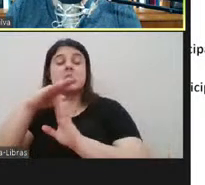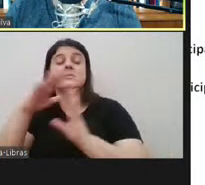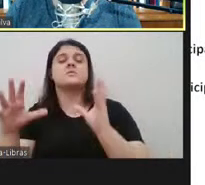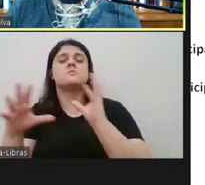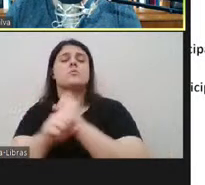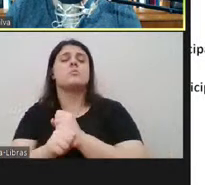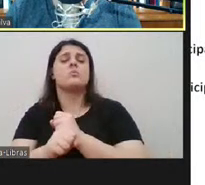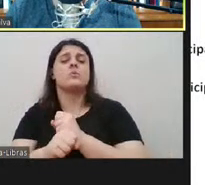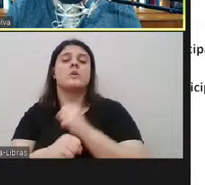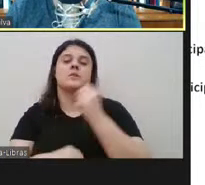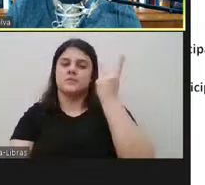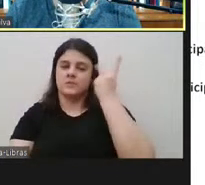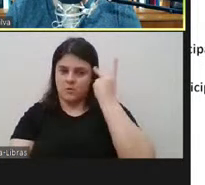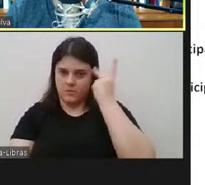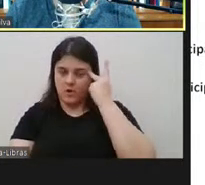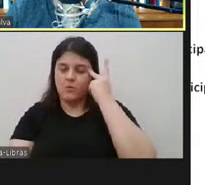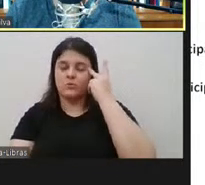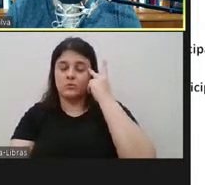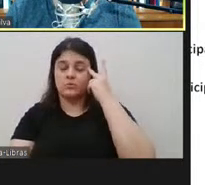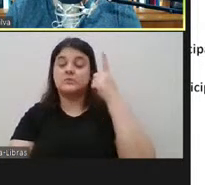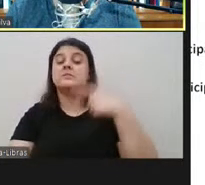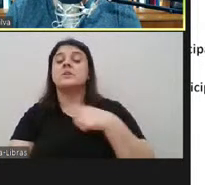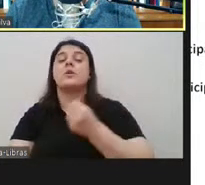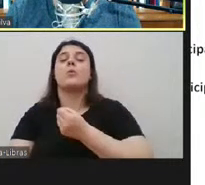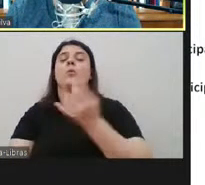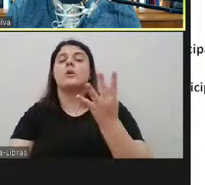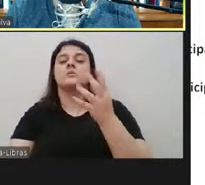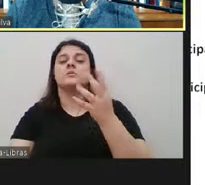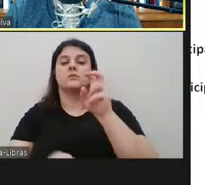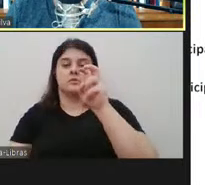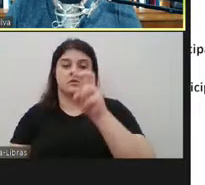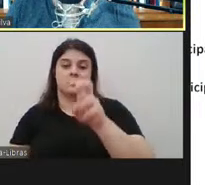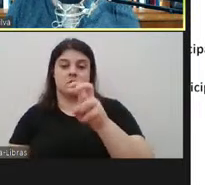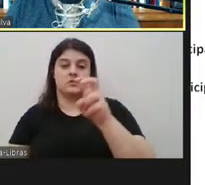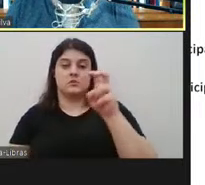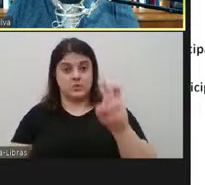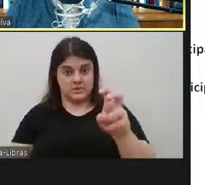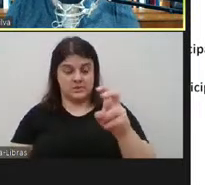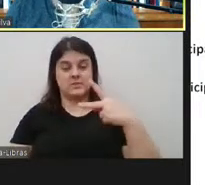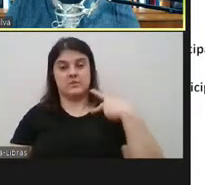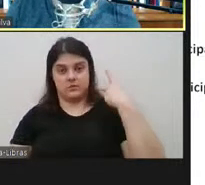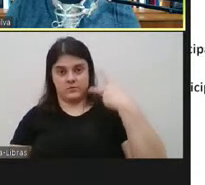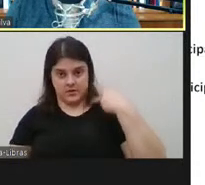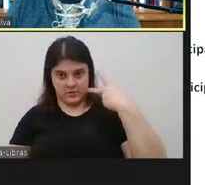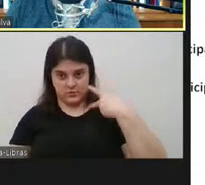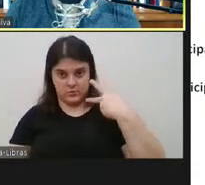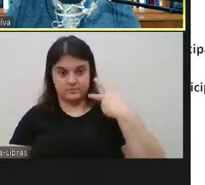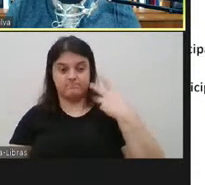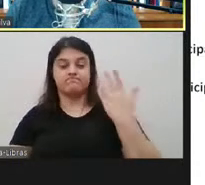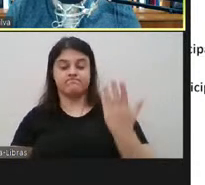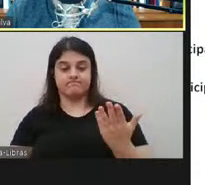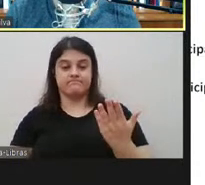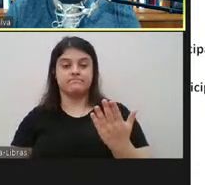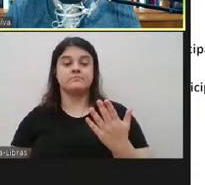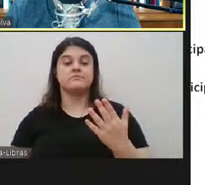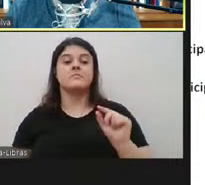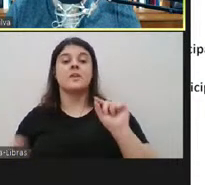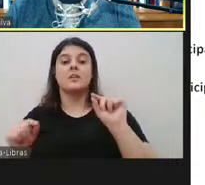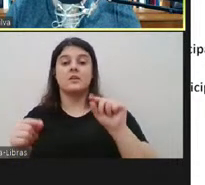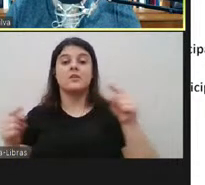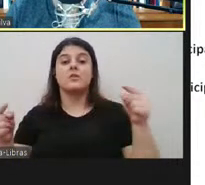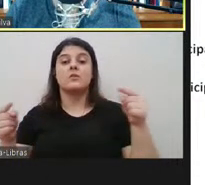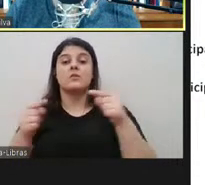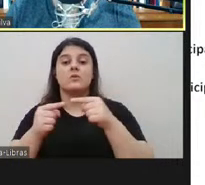de vereadores que é o teto EA cidade de São Paulo que a maior que são 55 vereadores Esta é